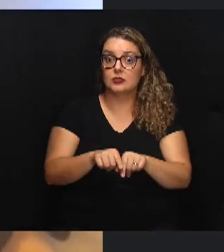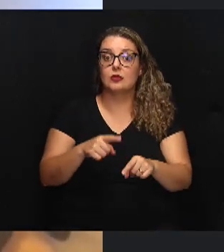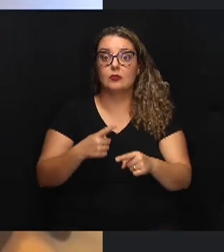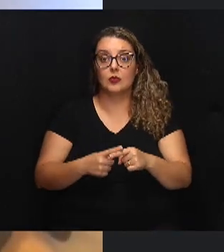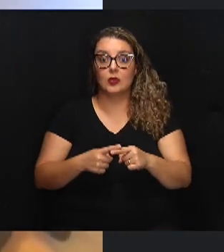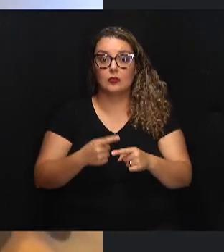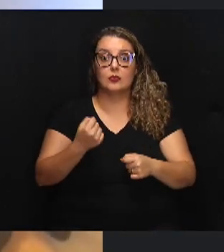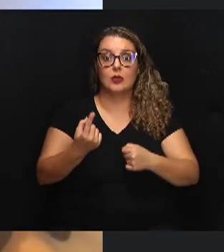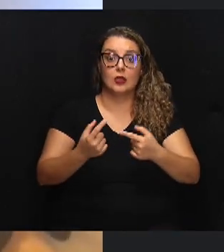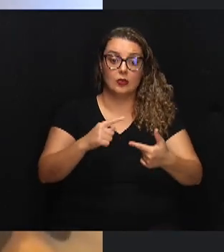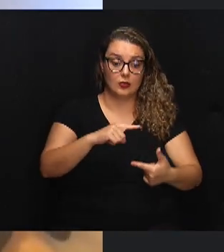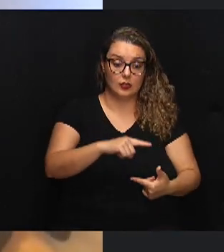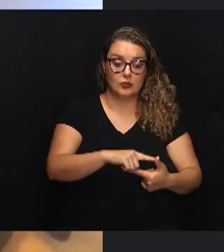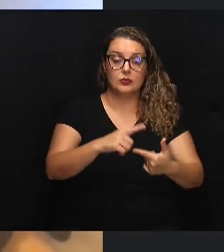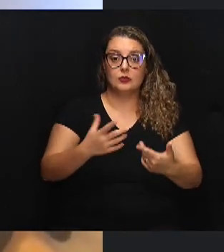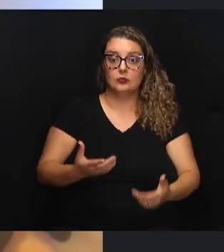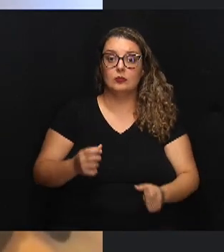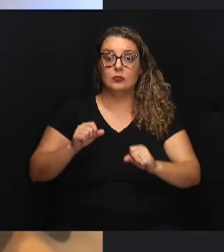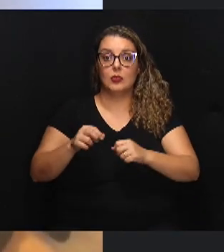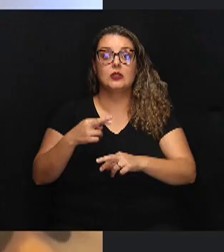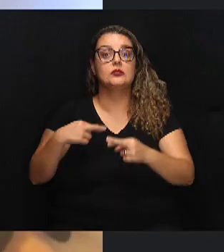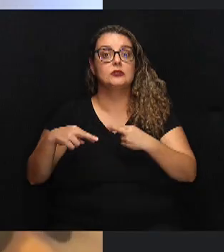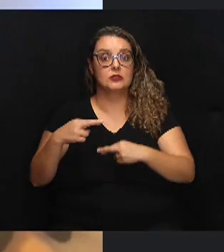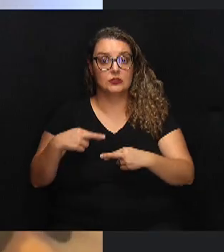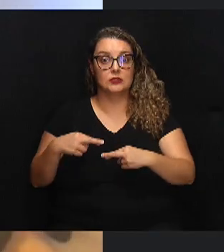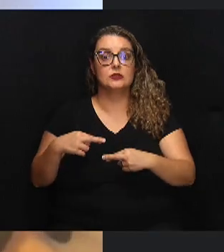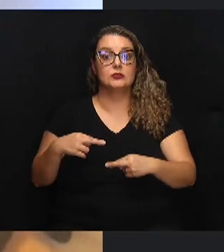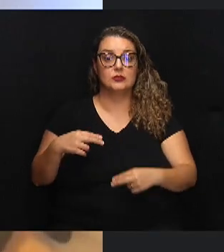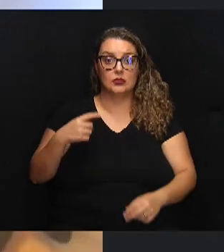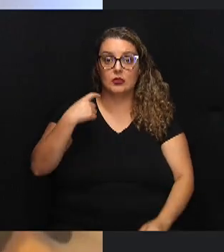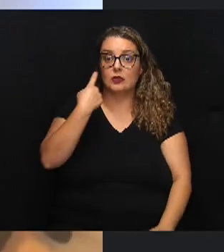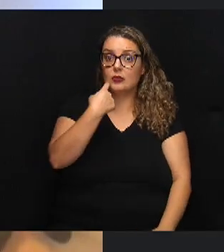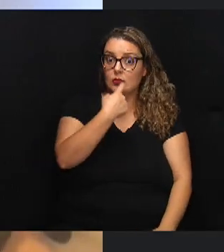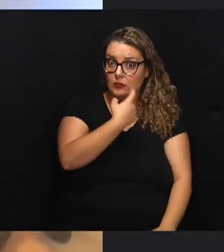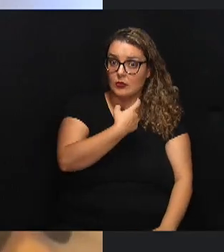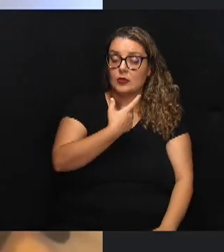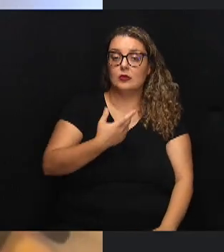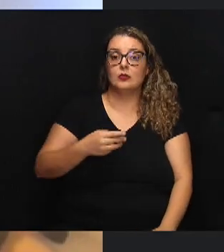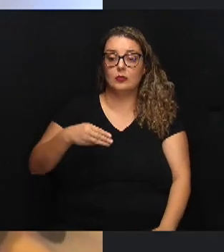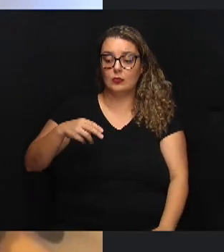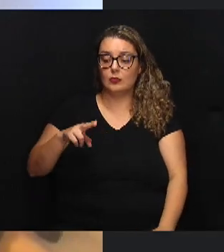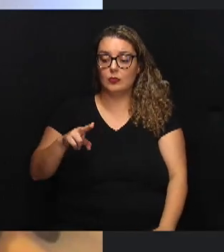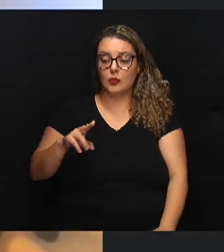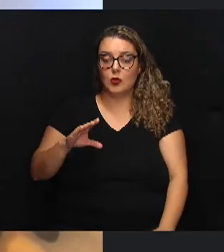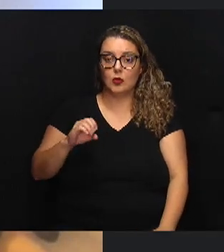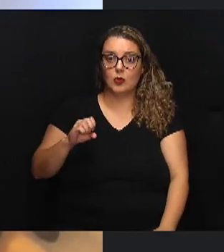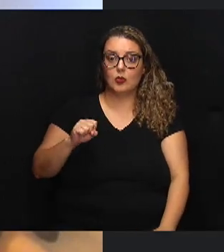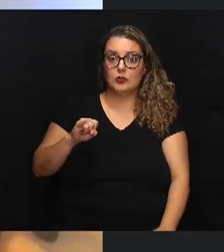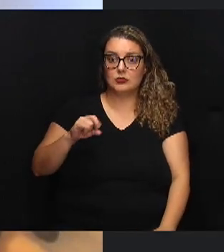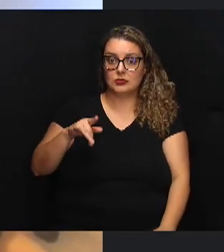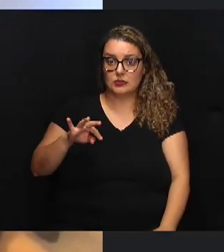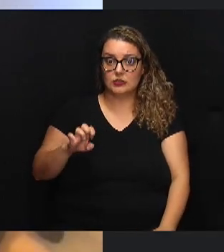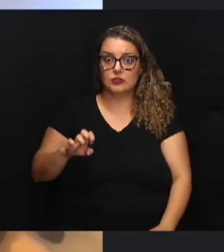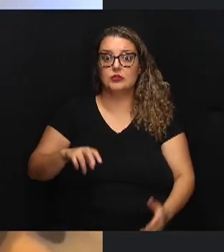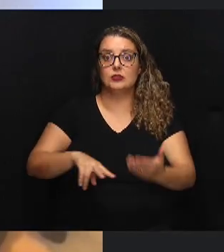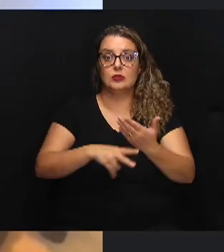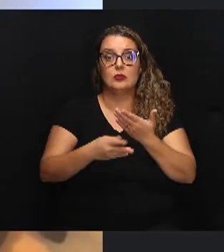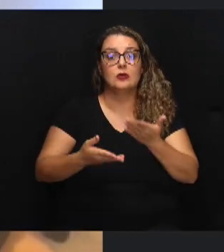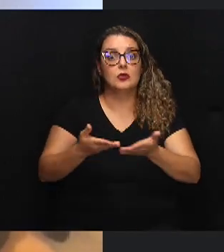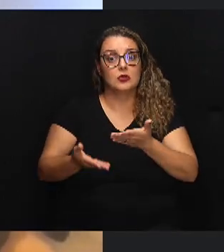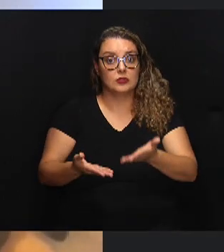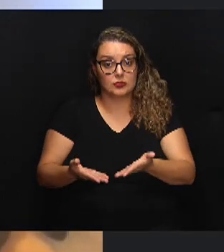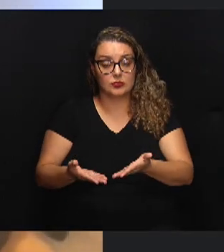alguns quadros, né, podem estar relacionados a essa parte odontológica, como a mucosite, por exemplo, que é um efeito colateral possível do